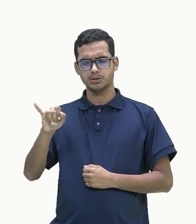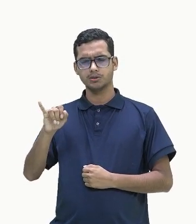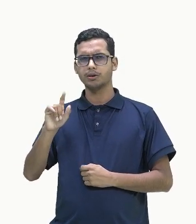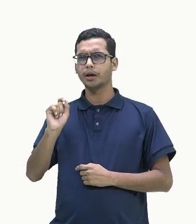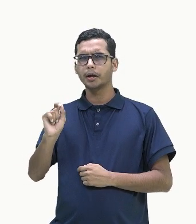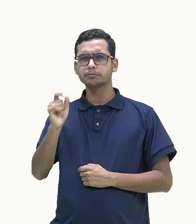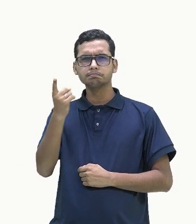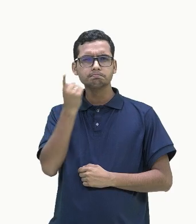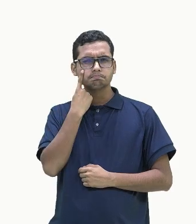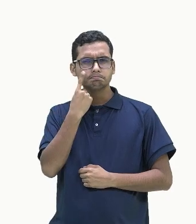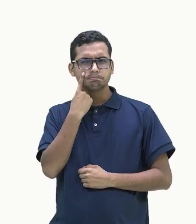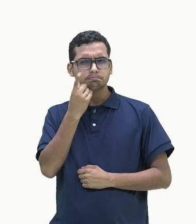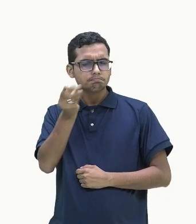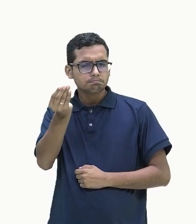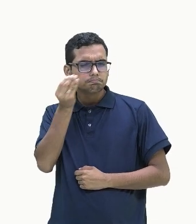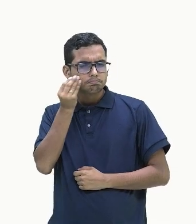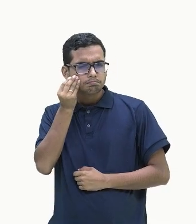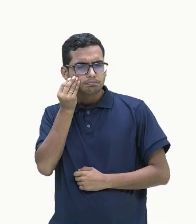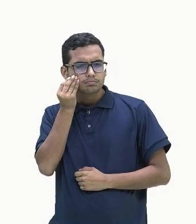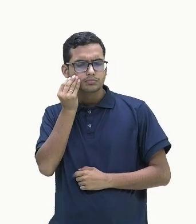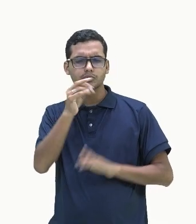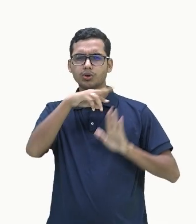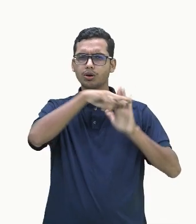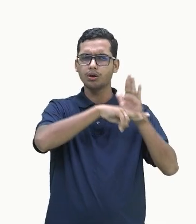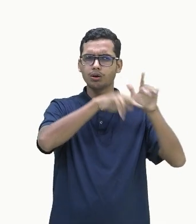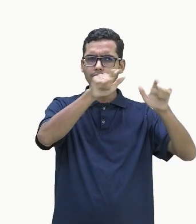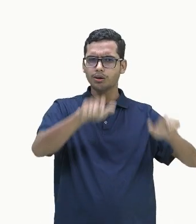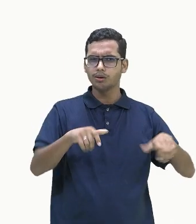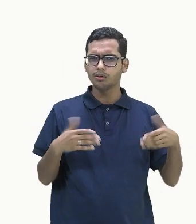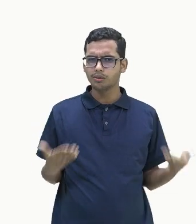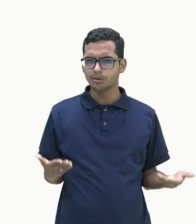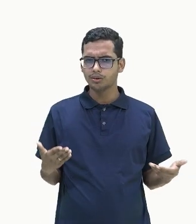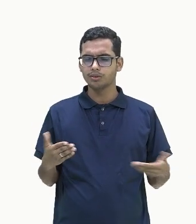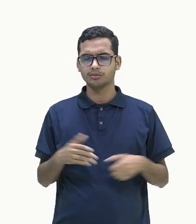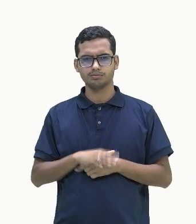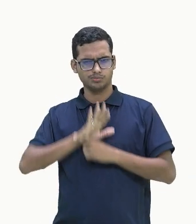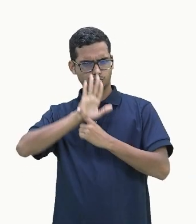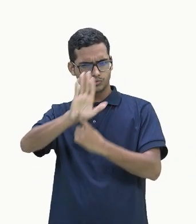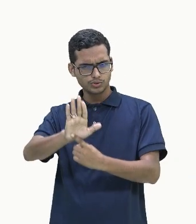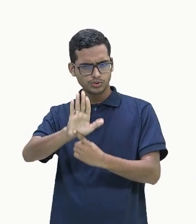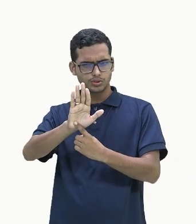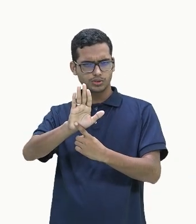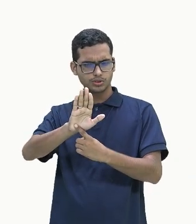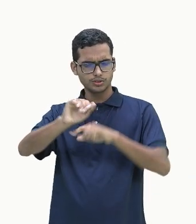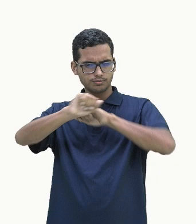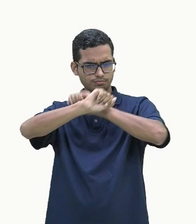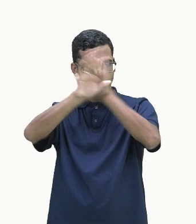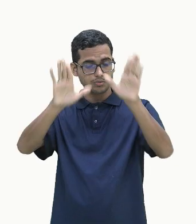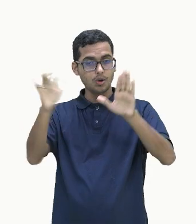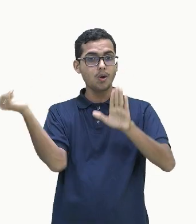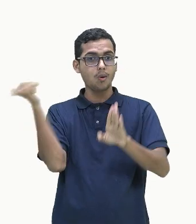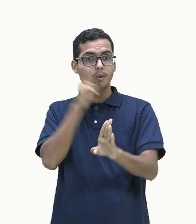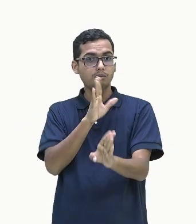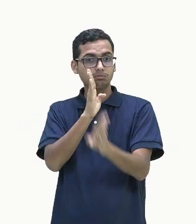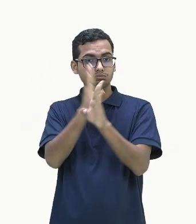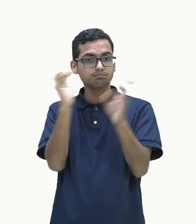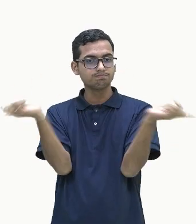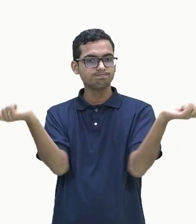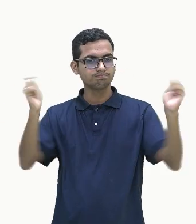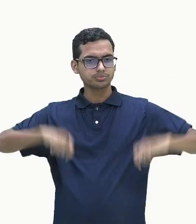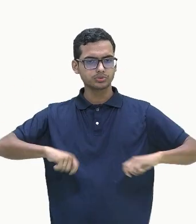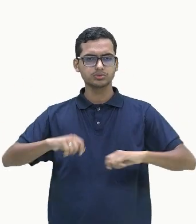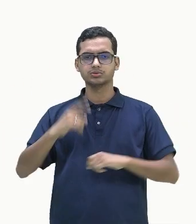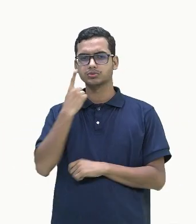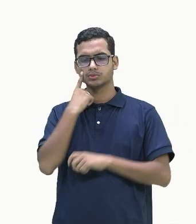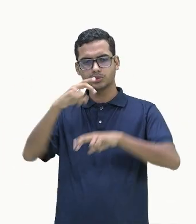observei as regras do lugar? Bom, essa resposta não está escrita, mas concordam comigo que eu posso identificá-la por